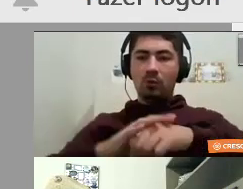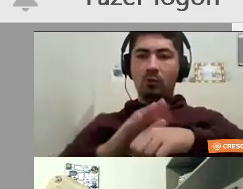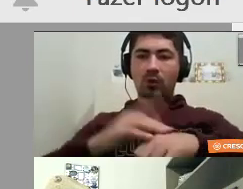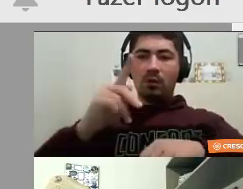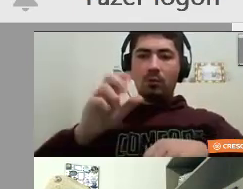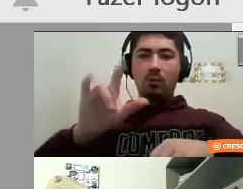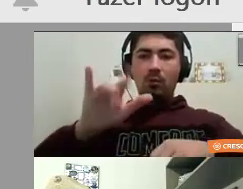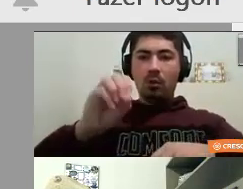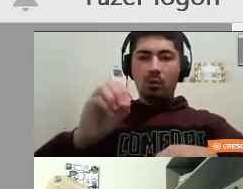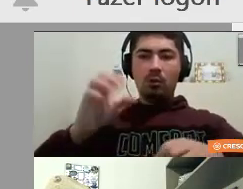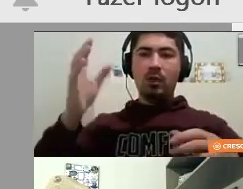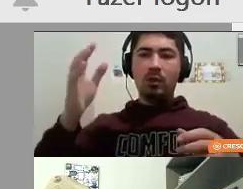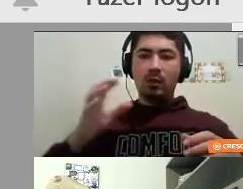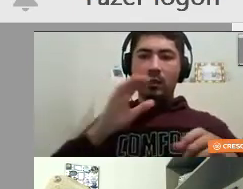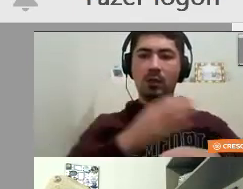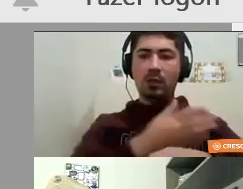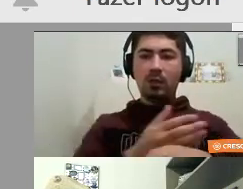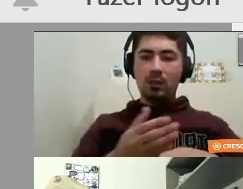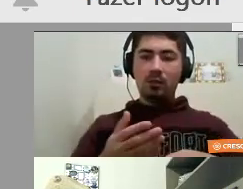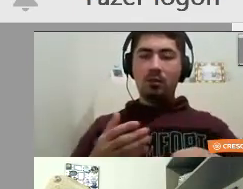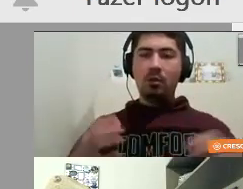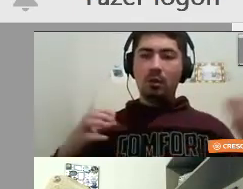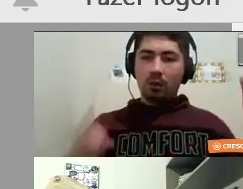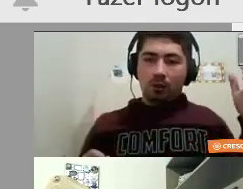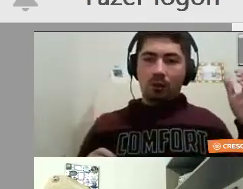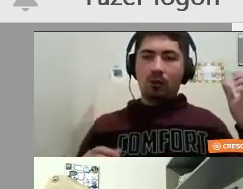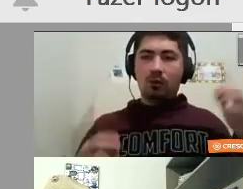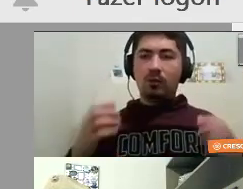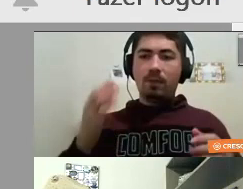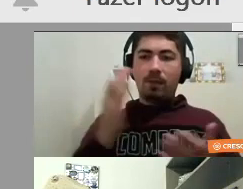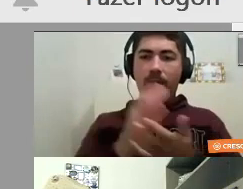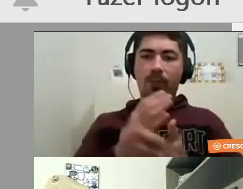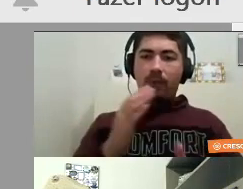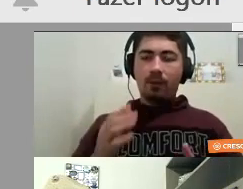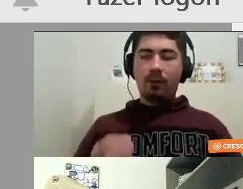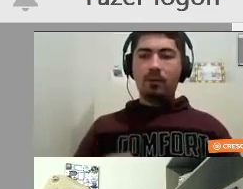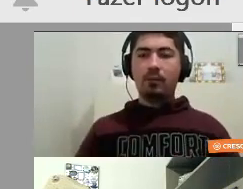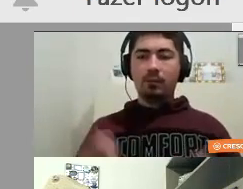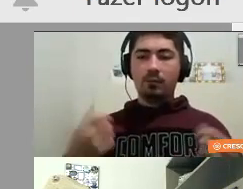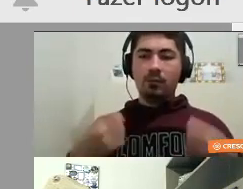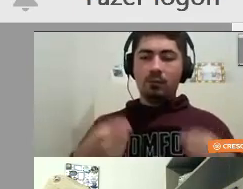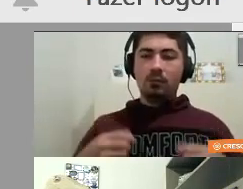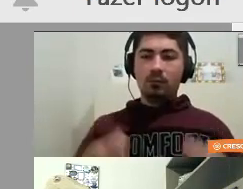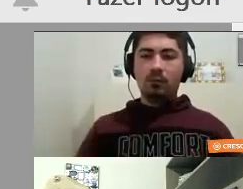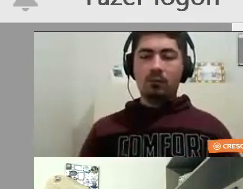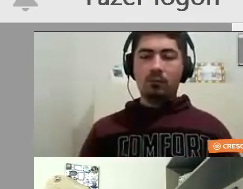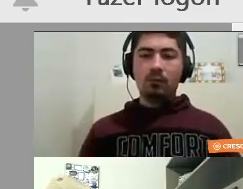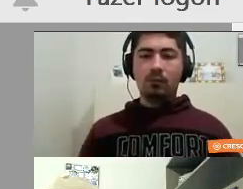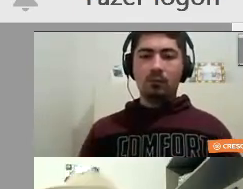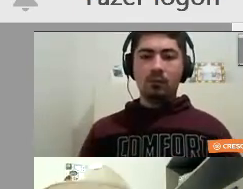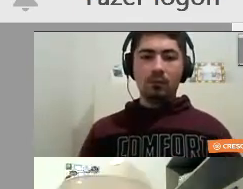Vocês lembram, em 2011, foi lançada a campanha com participação de muitas